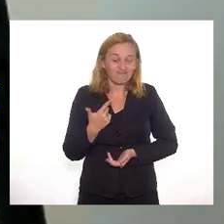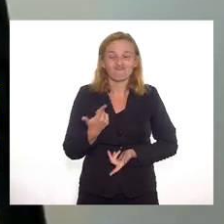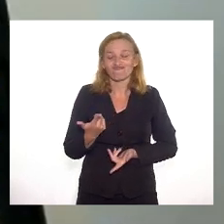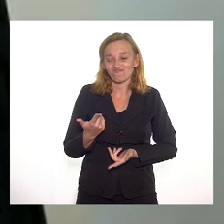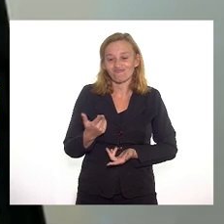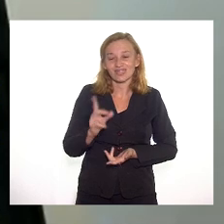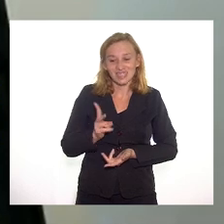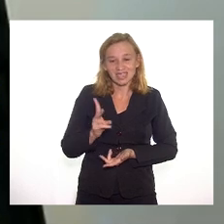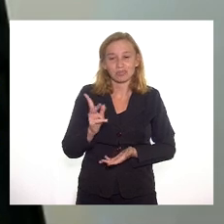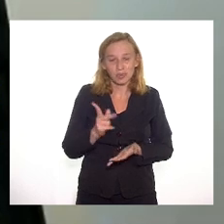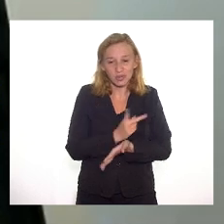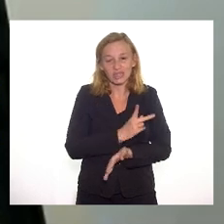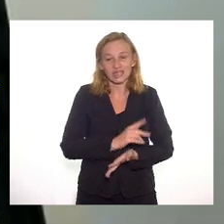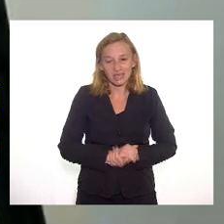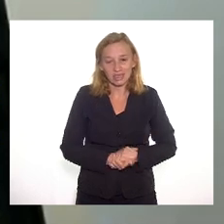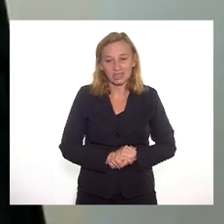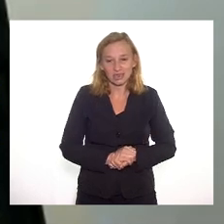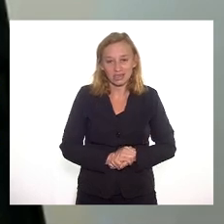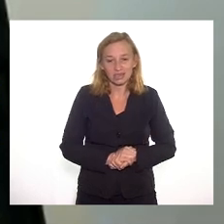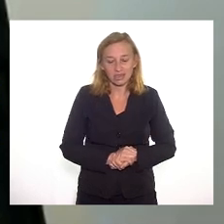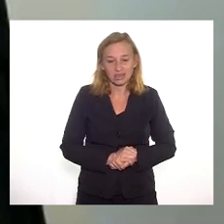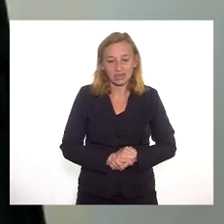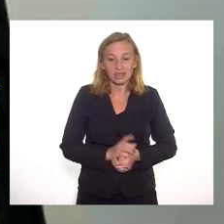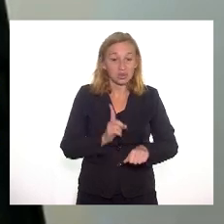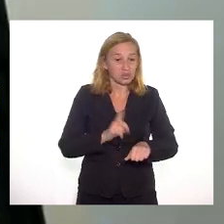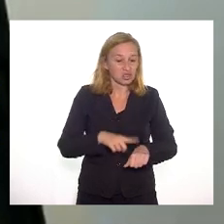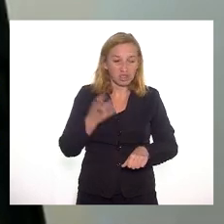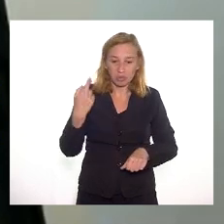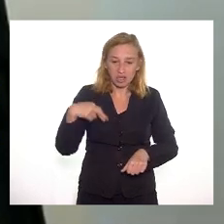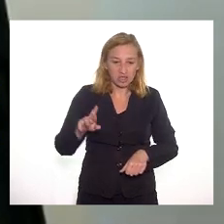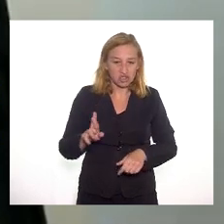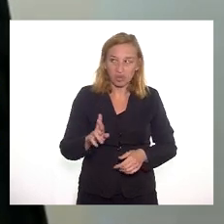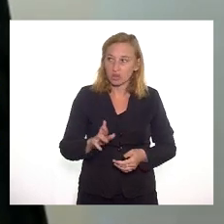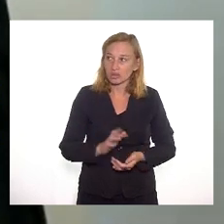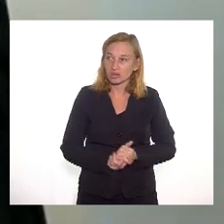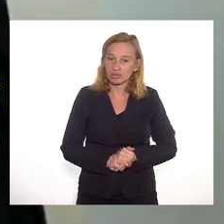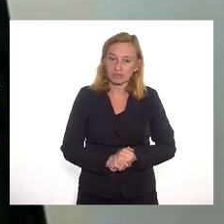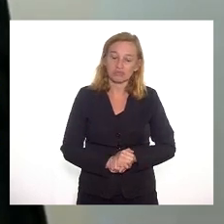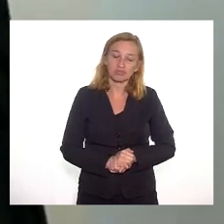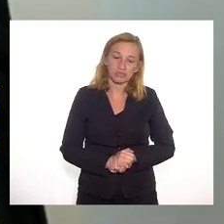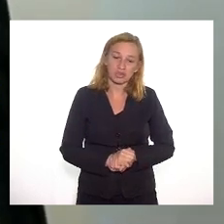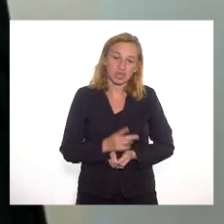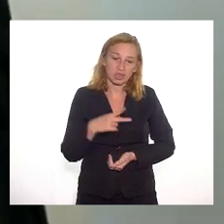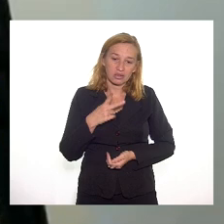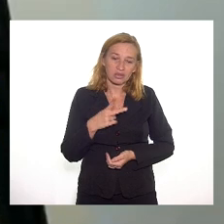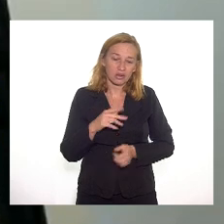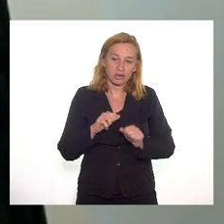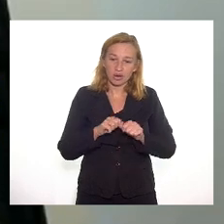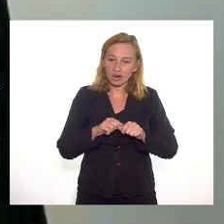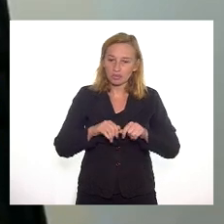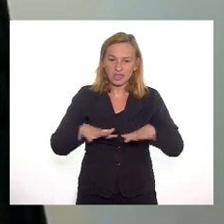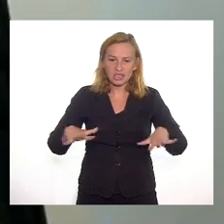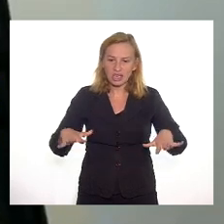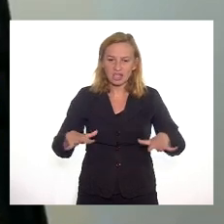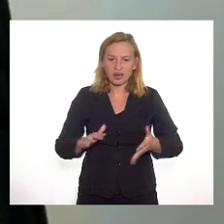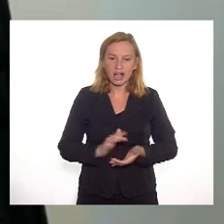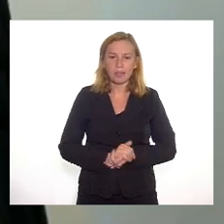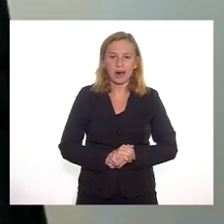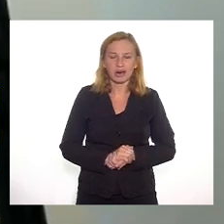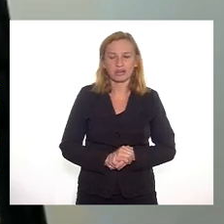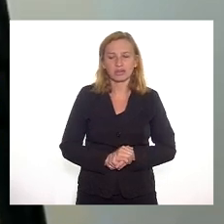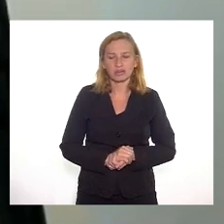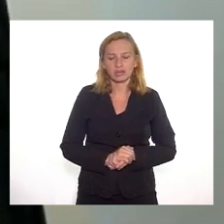todo tempo. Os templos religiosos, aí eu coloco de forma ampla, os templos